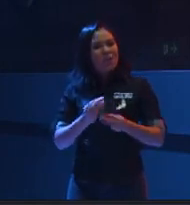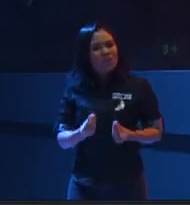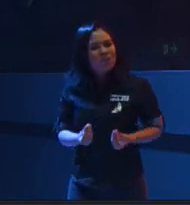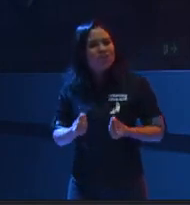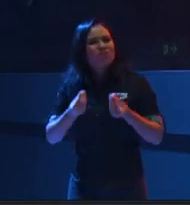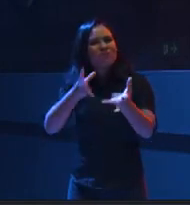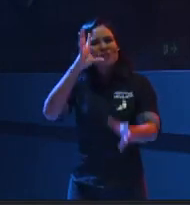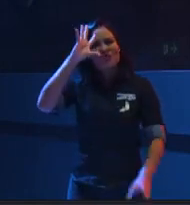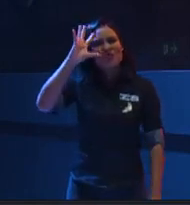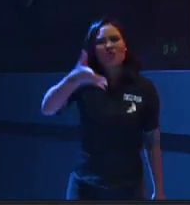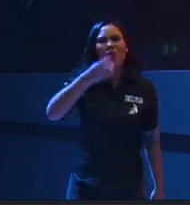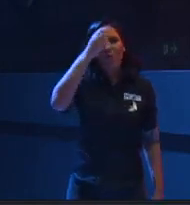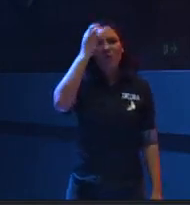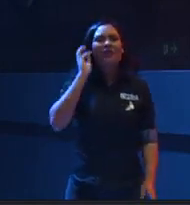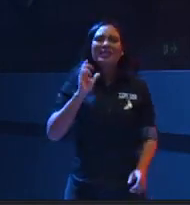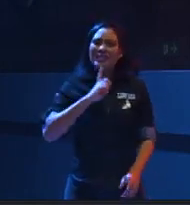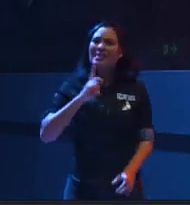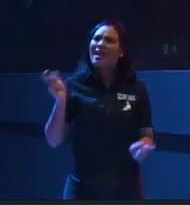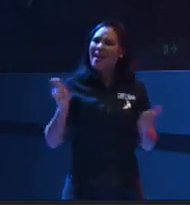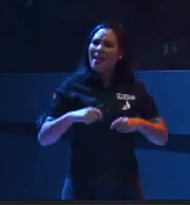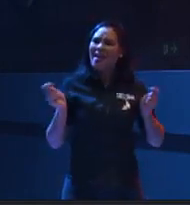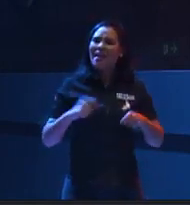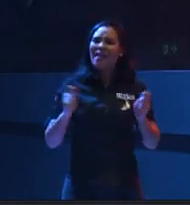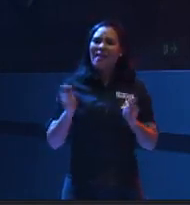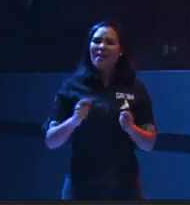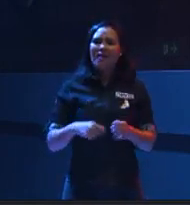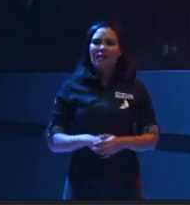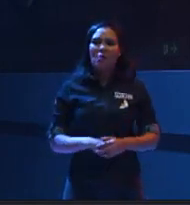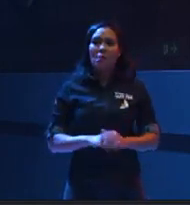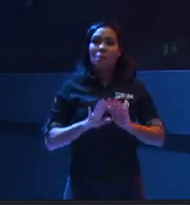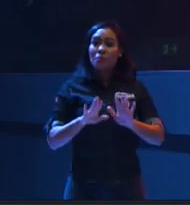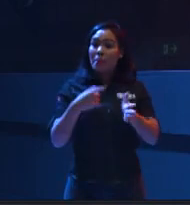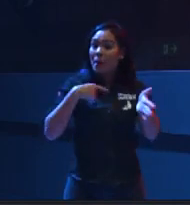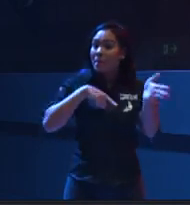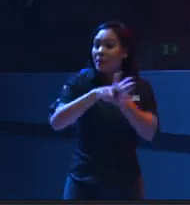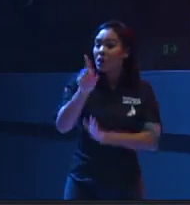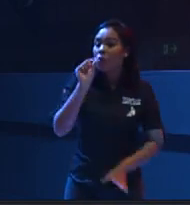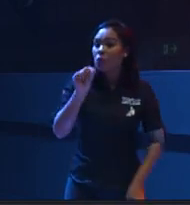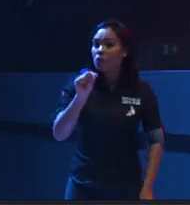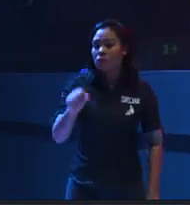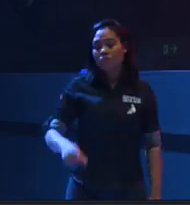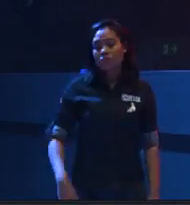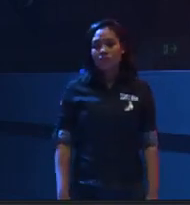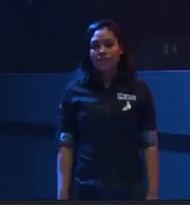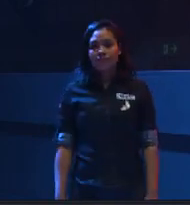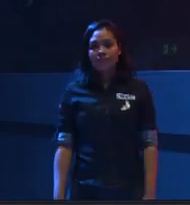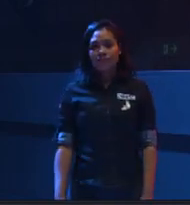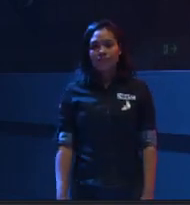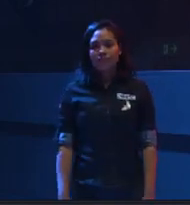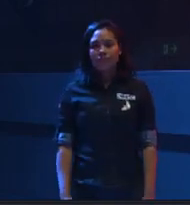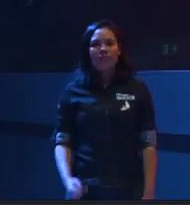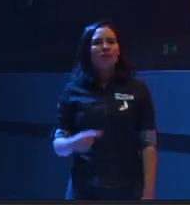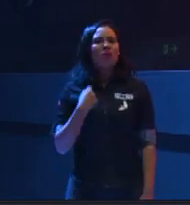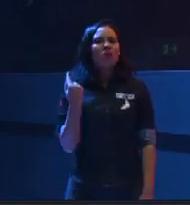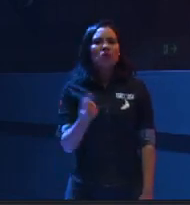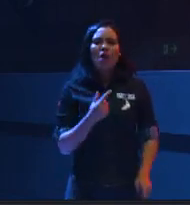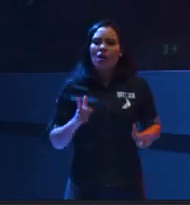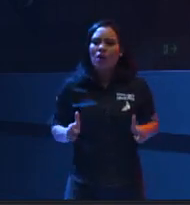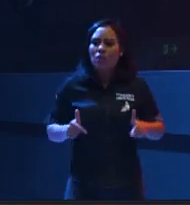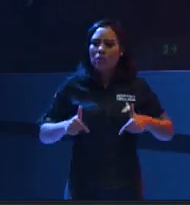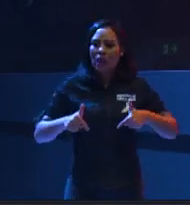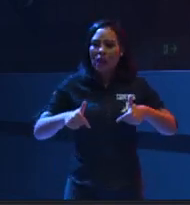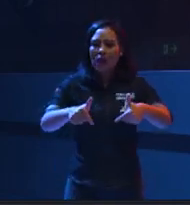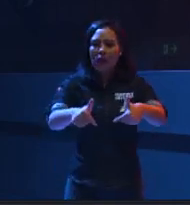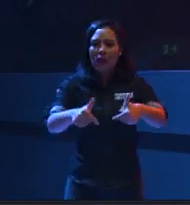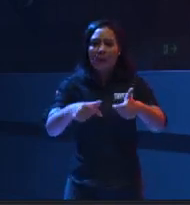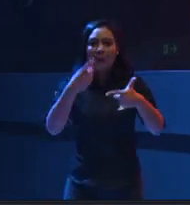ele tem uma solução Mas a pergunta que não Cala é como agir diante